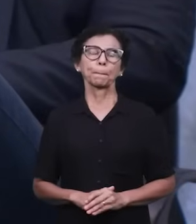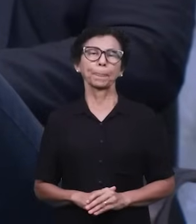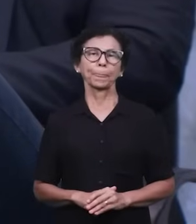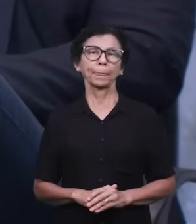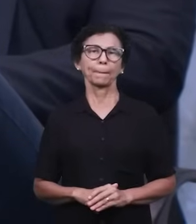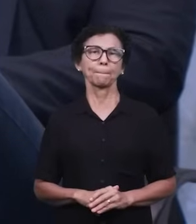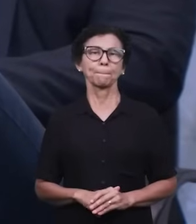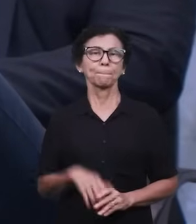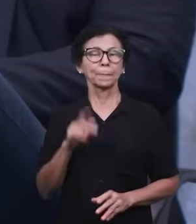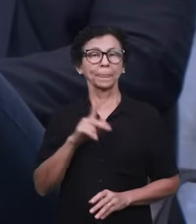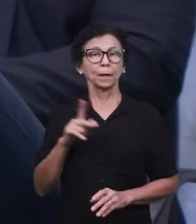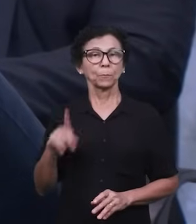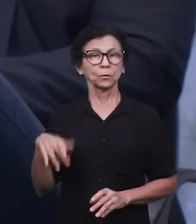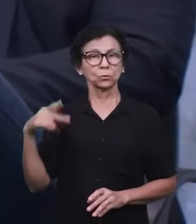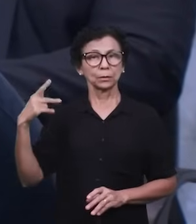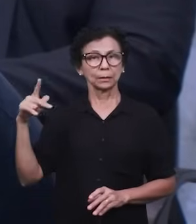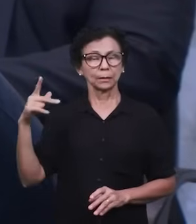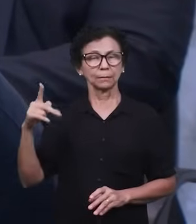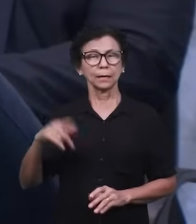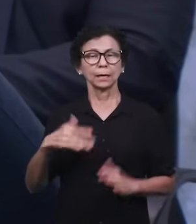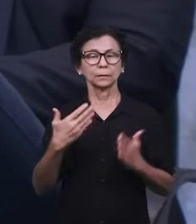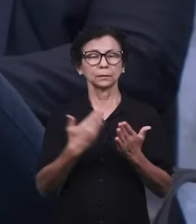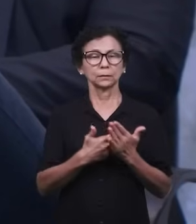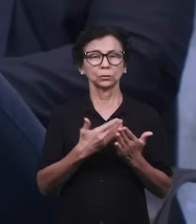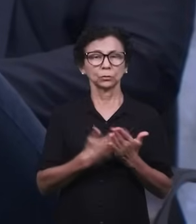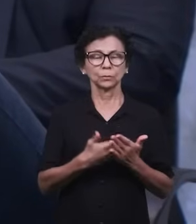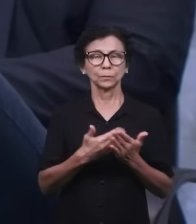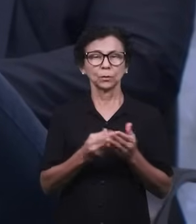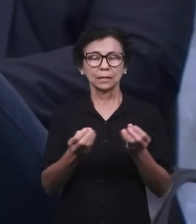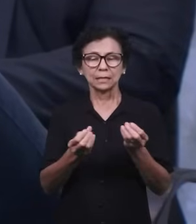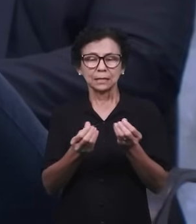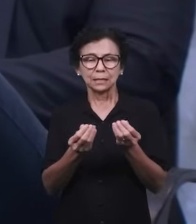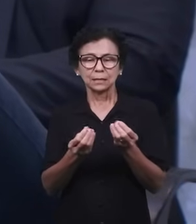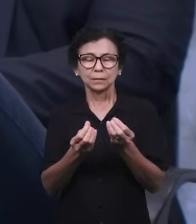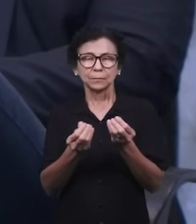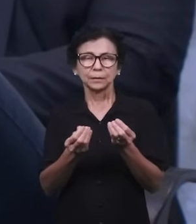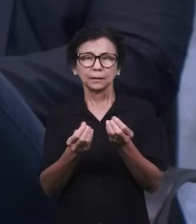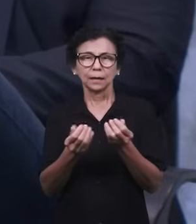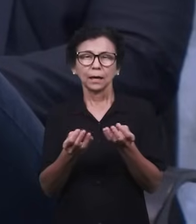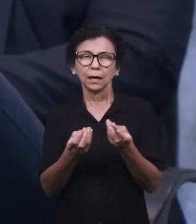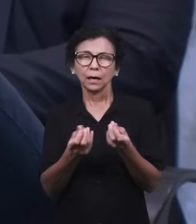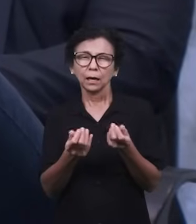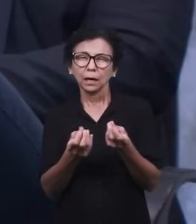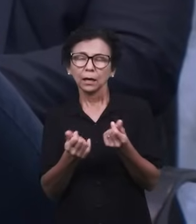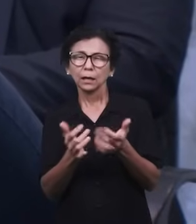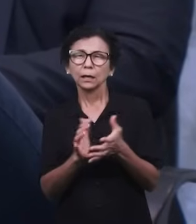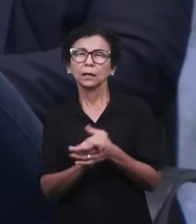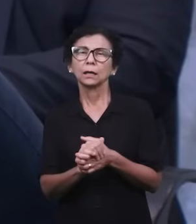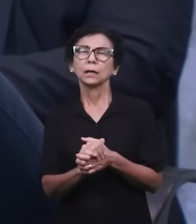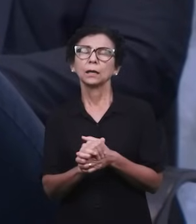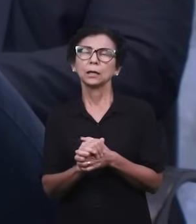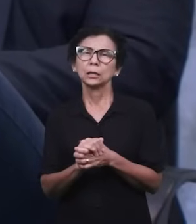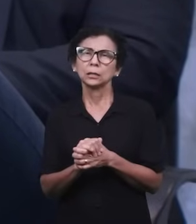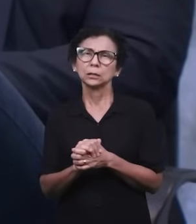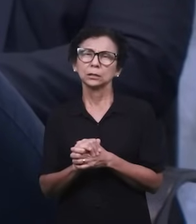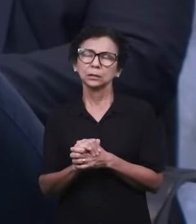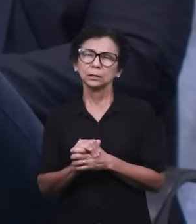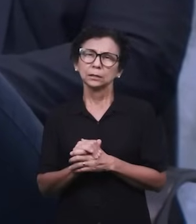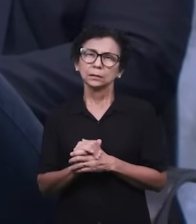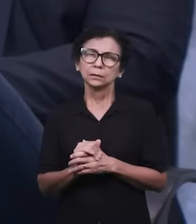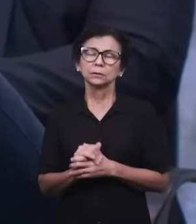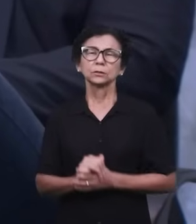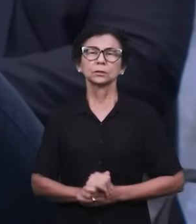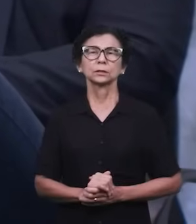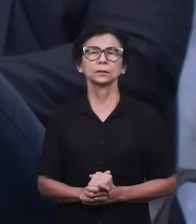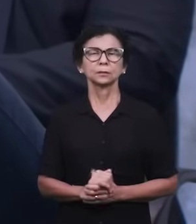crianças, pais, né, estimular pais a também colocar seus filhos para estudar, porque